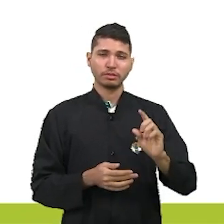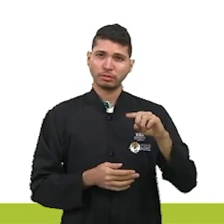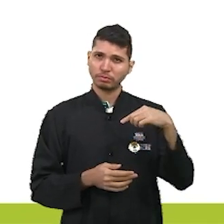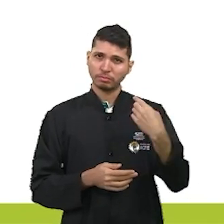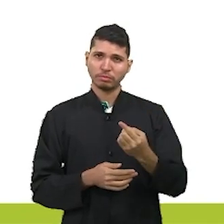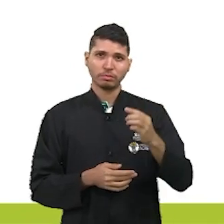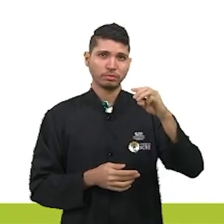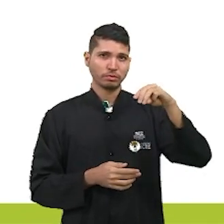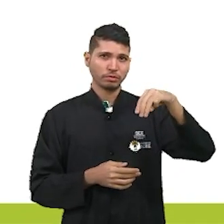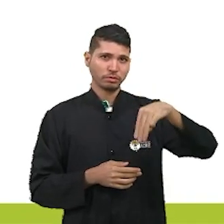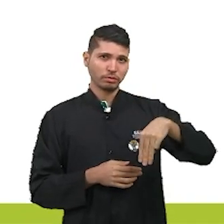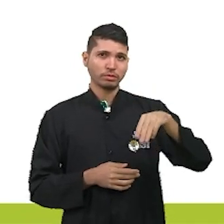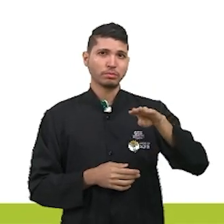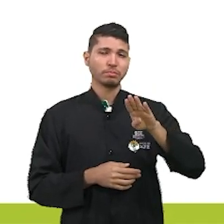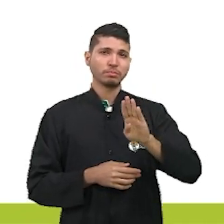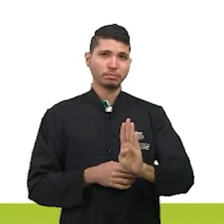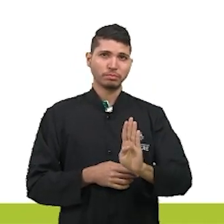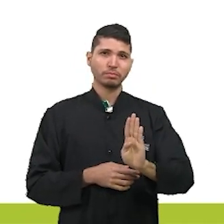MB